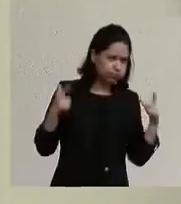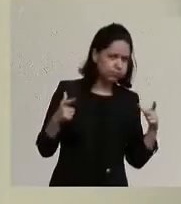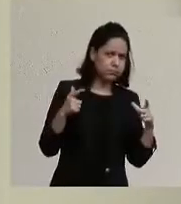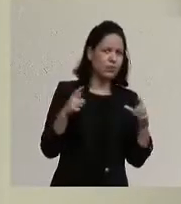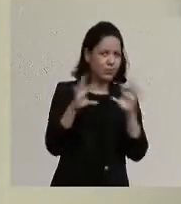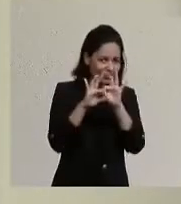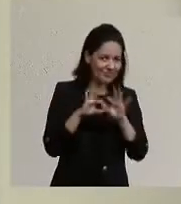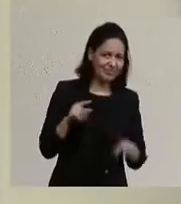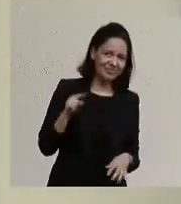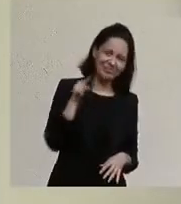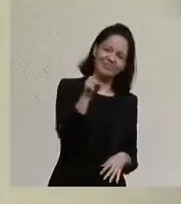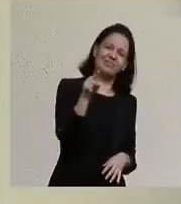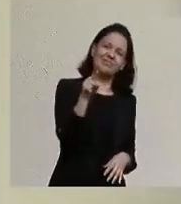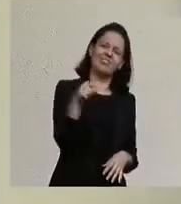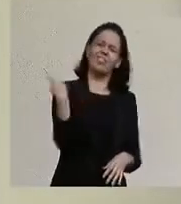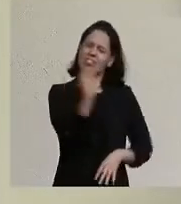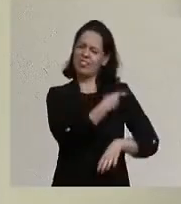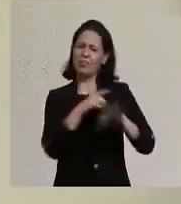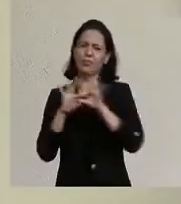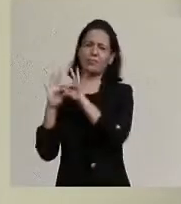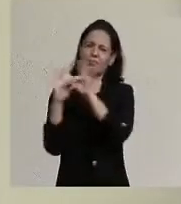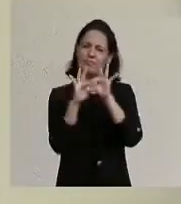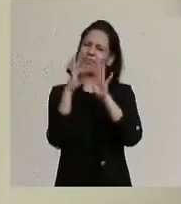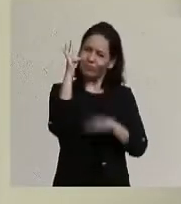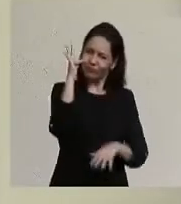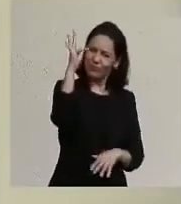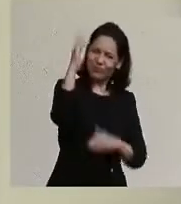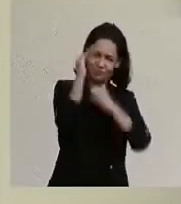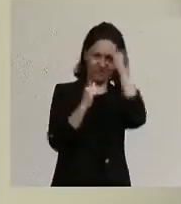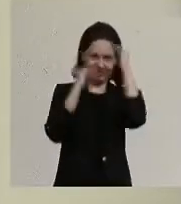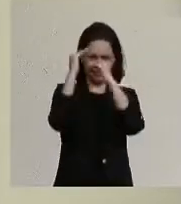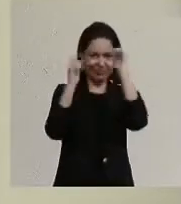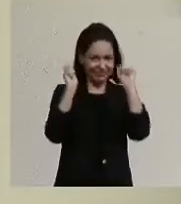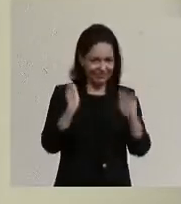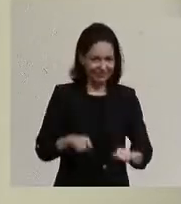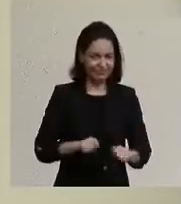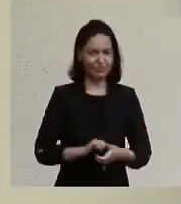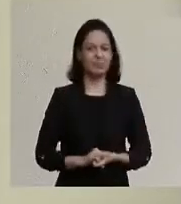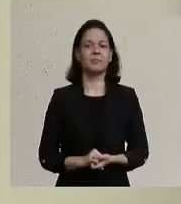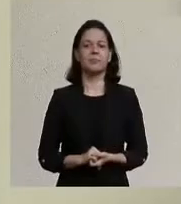junto com você junto o futuro